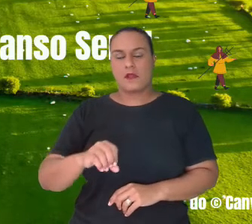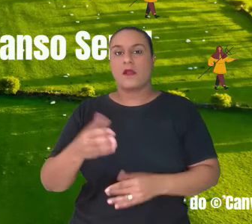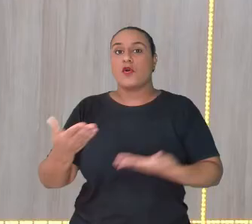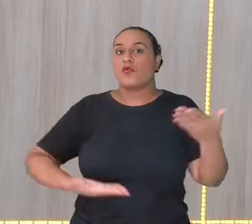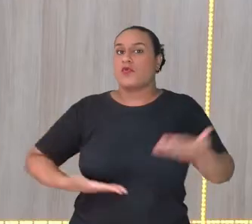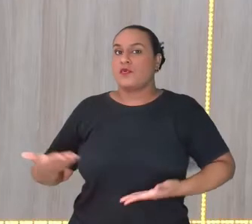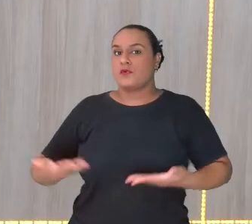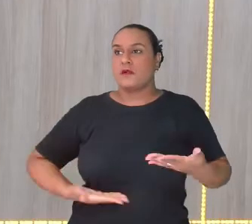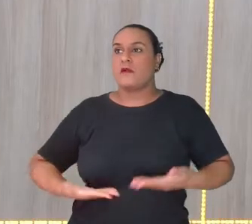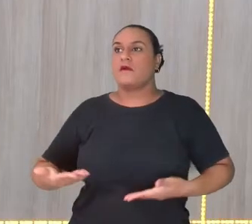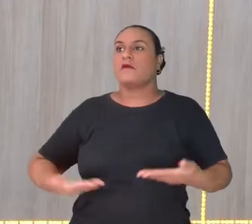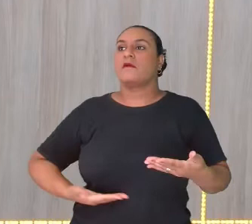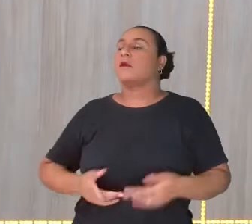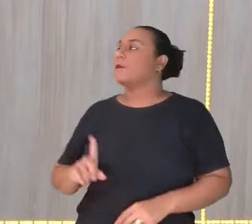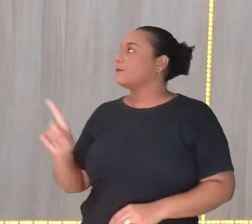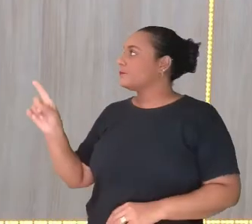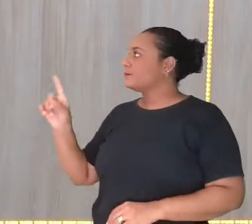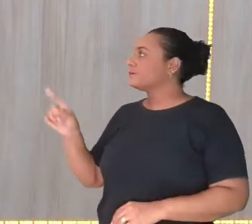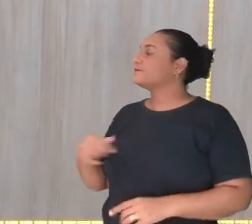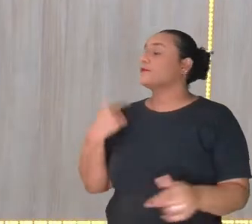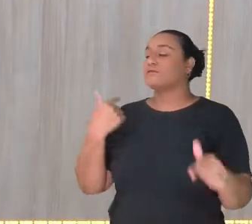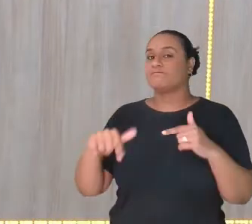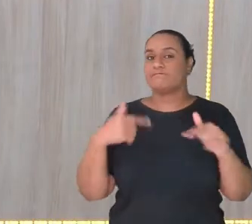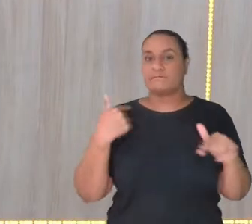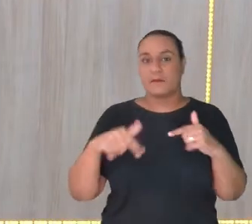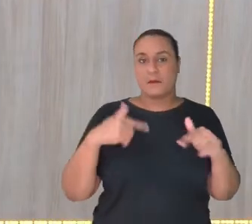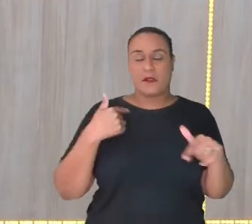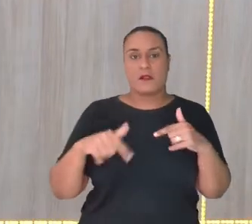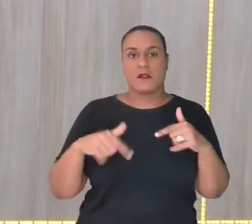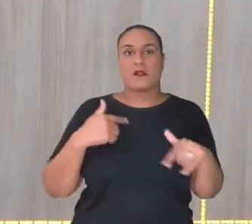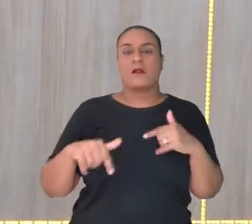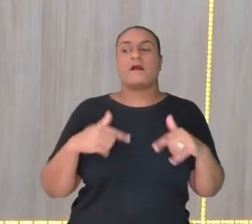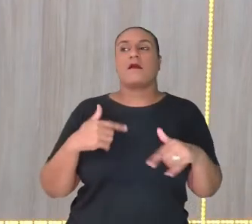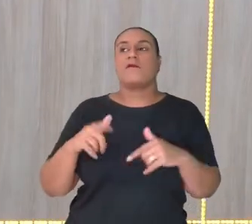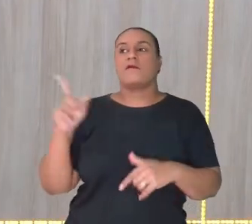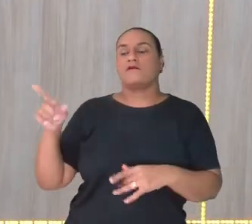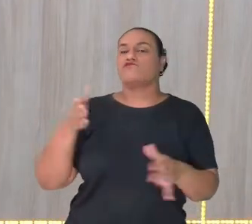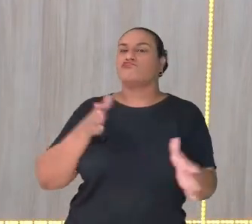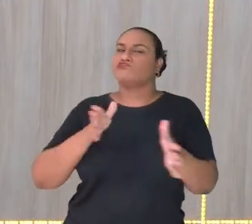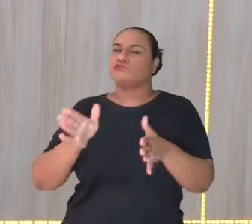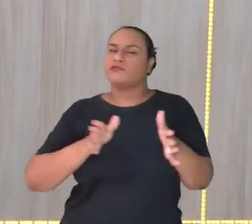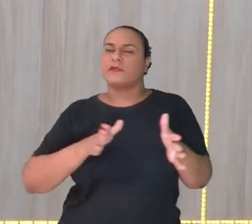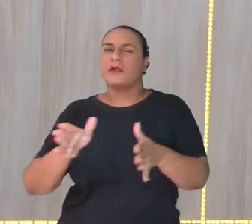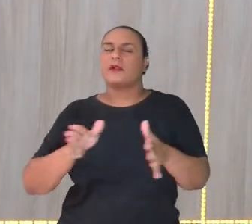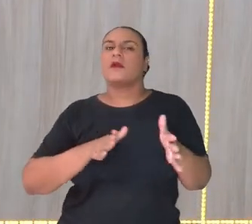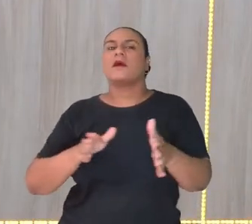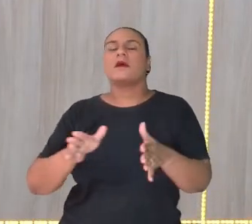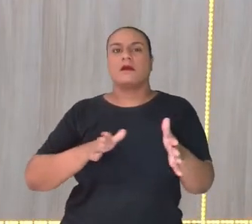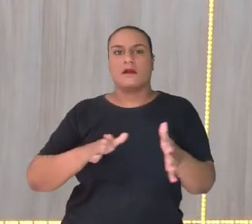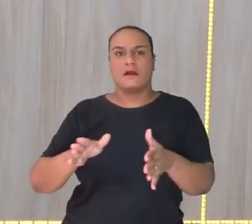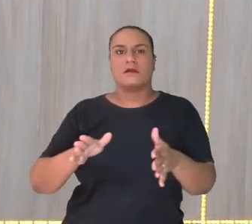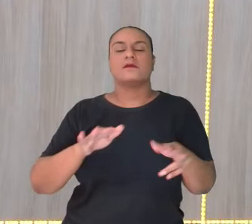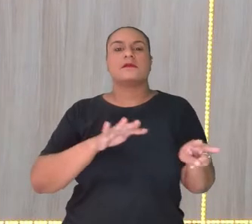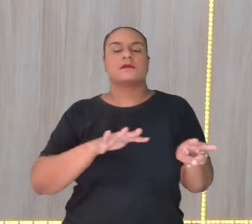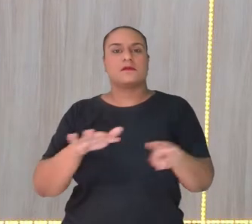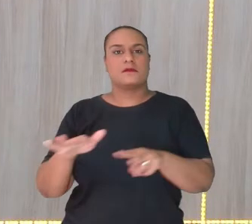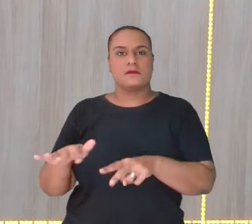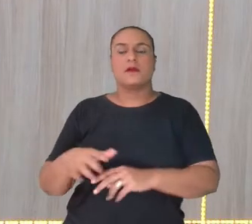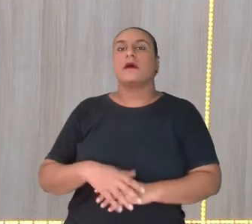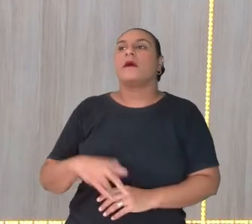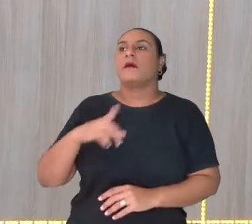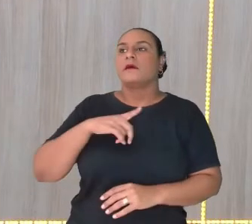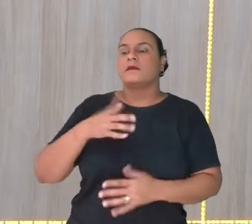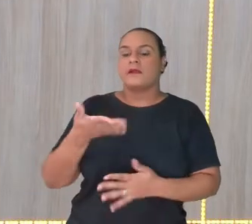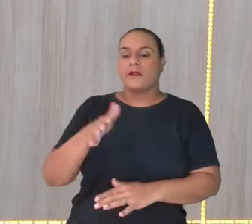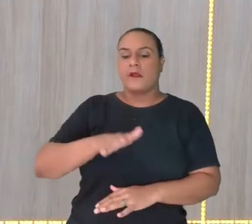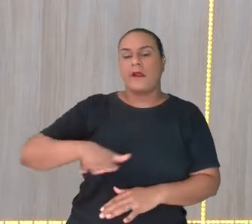os servos, né, eles trabalhavam aqui durante um período de dias da semana. Eles tinham a sua área,